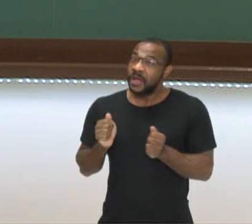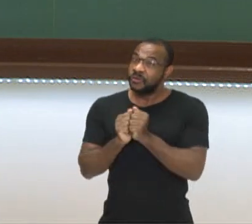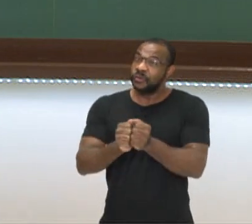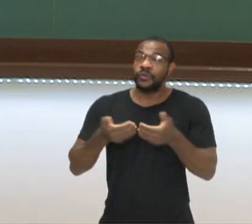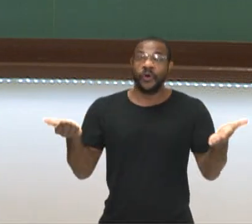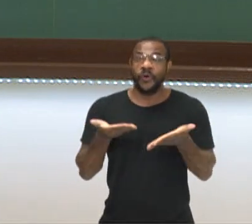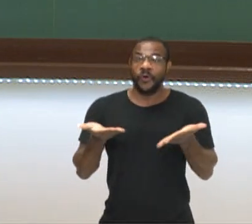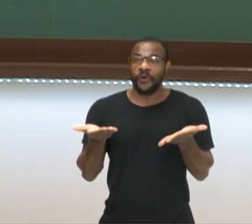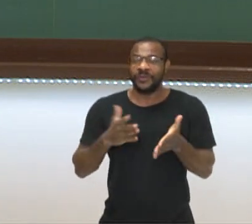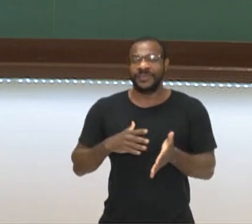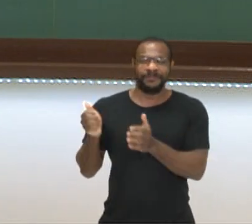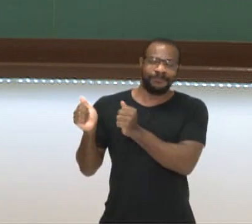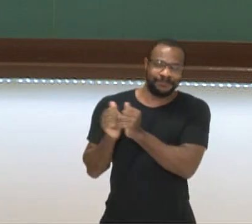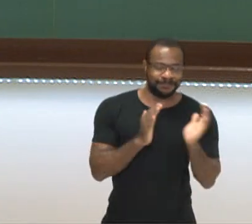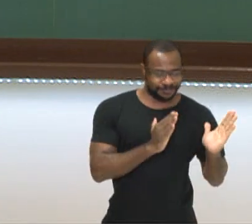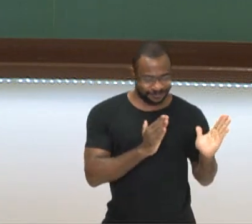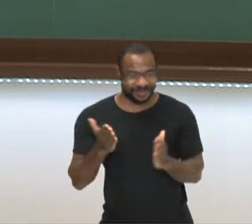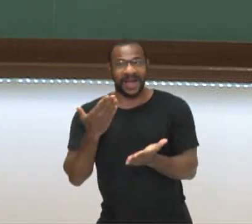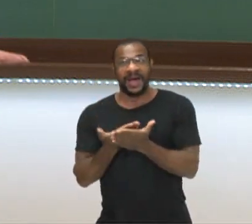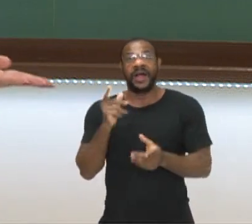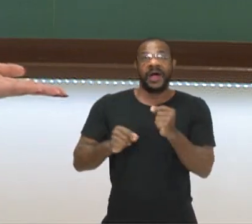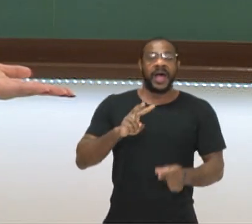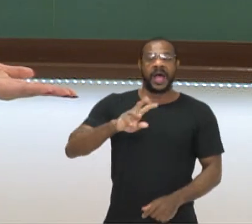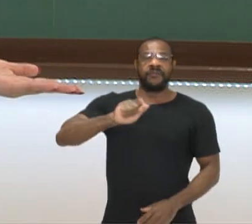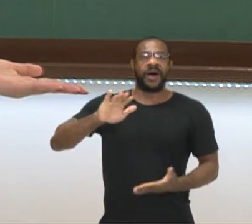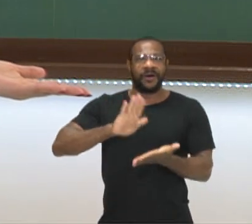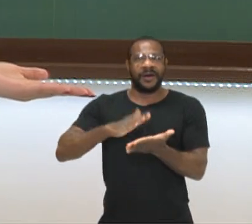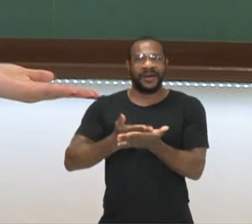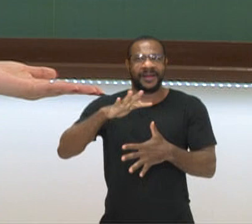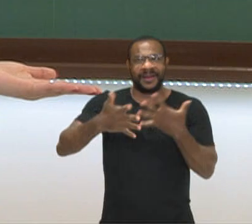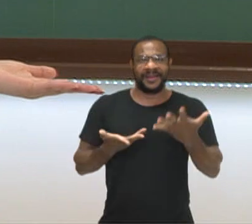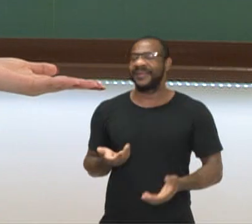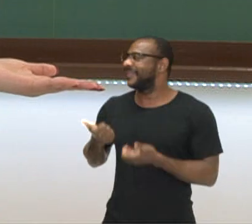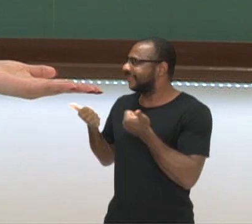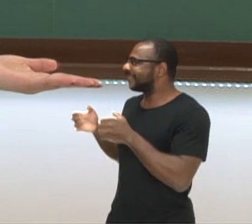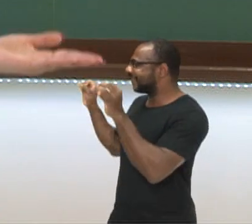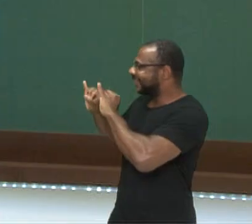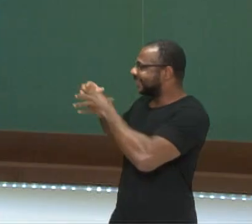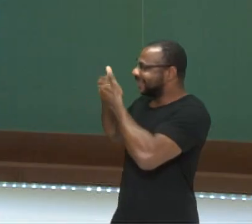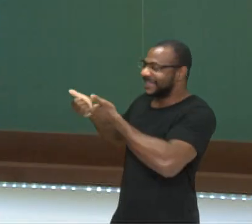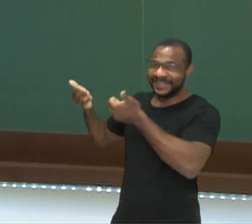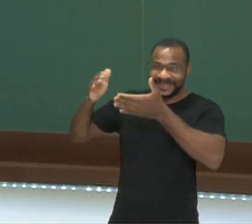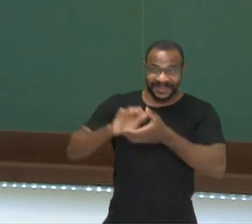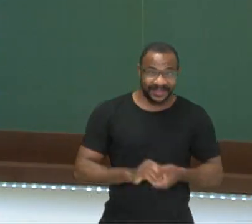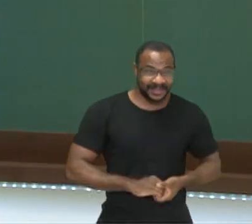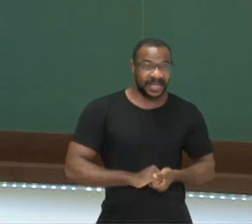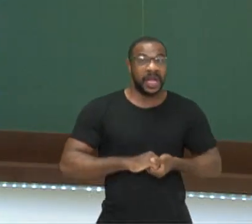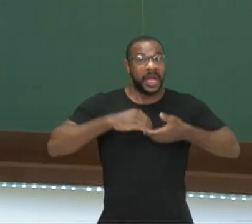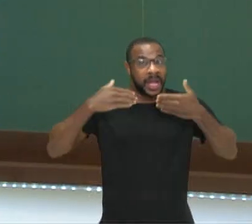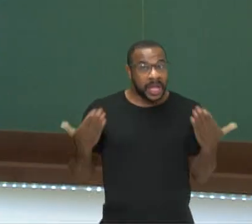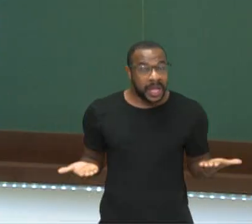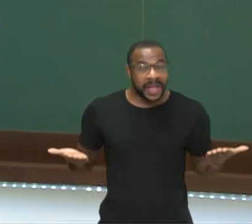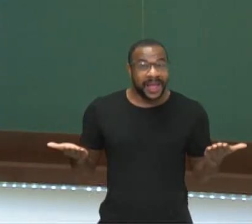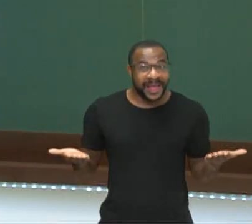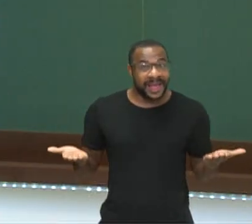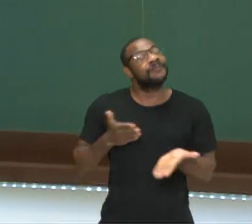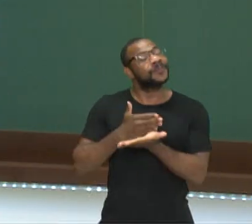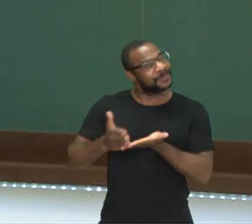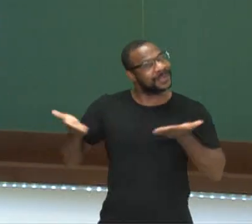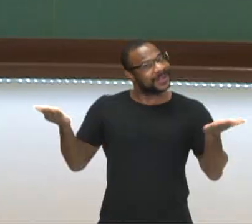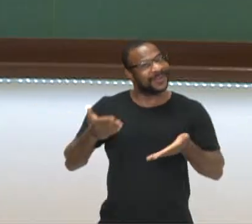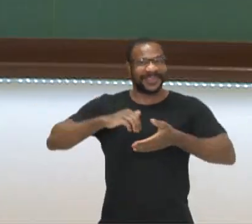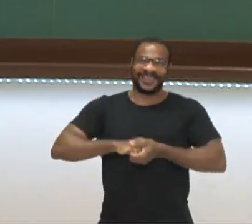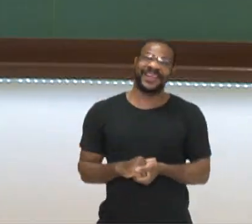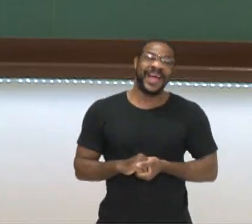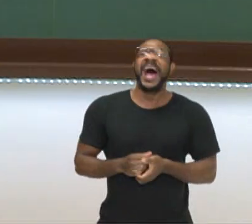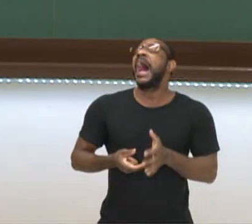gente durante toda essa aula é o Val, o nosso intérprete, e agora a gente começa. Antes da